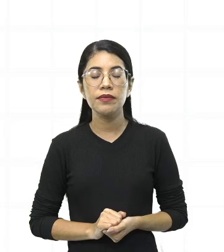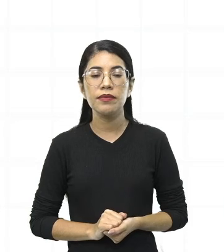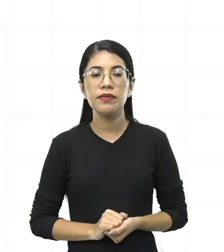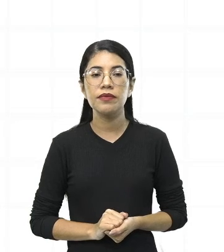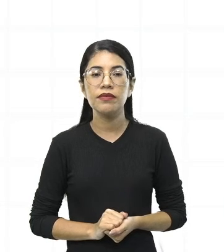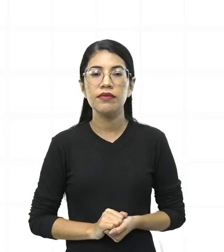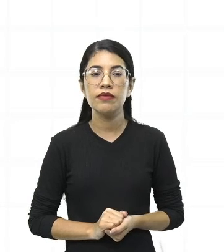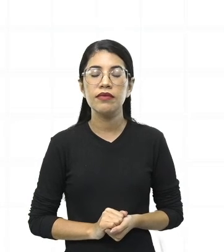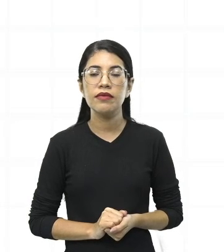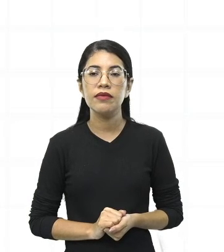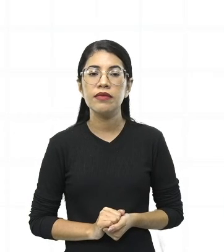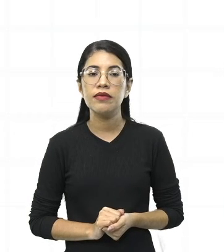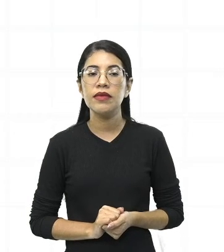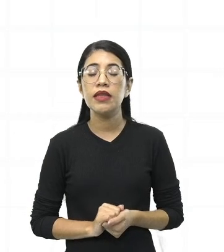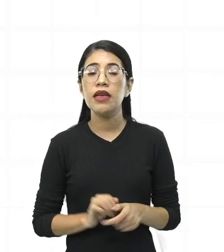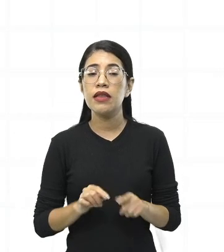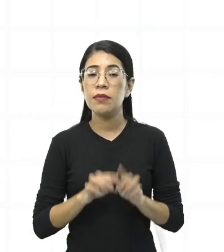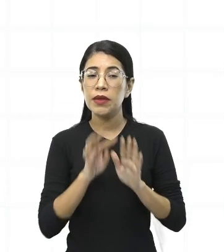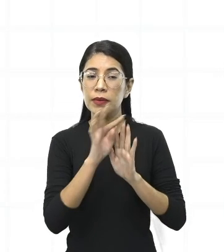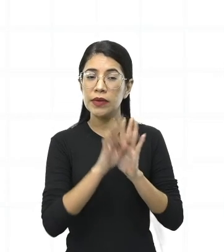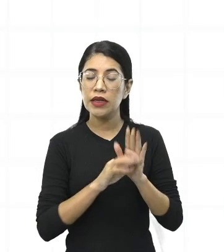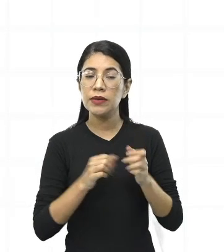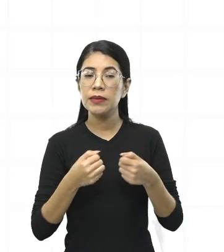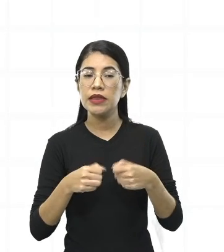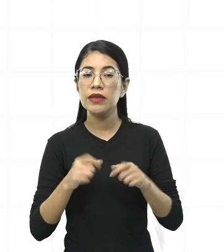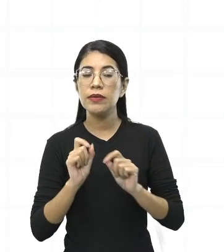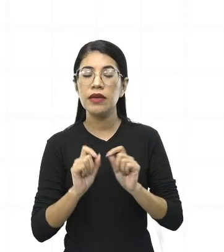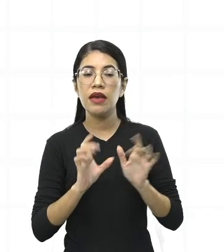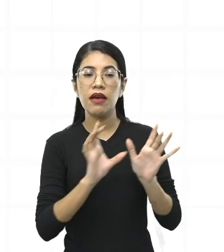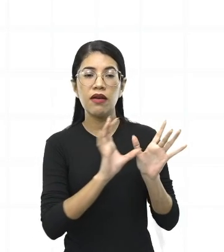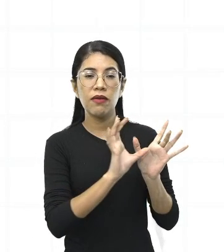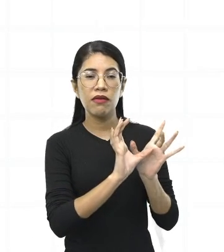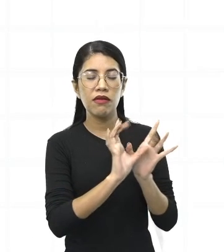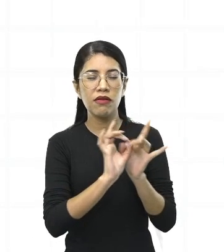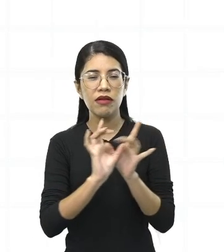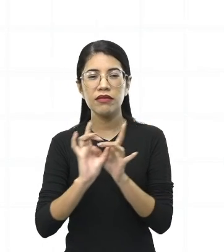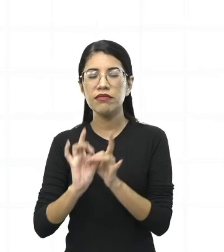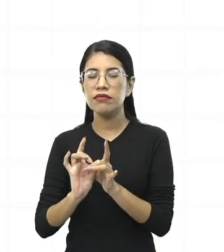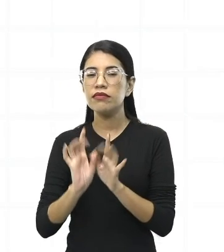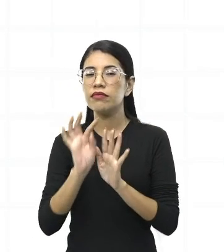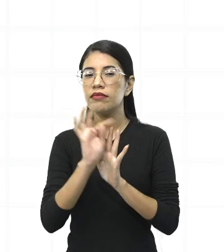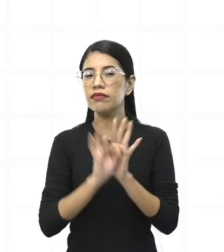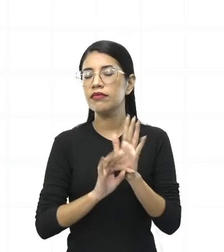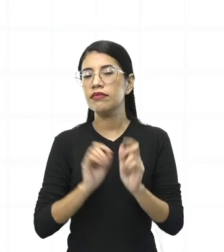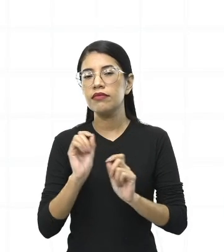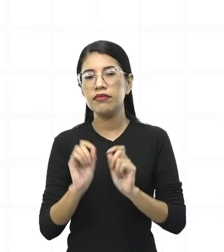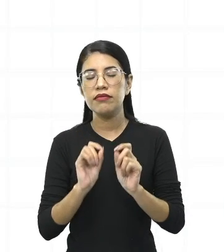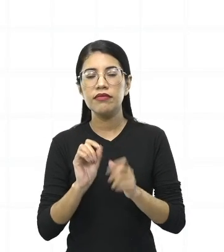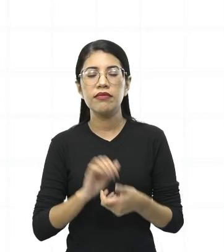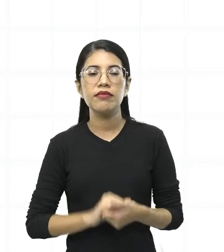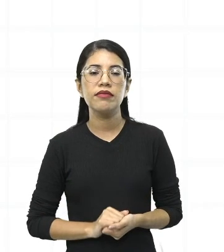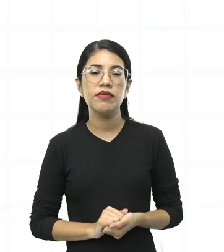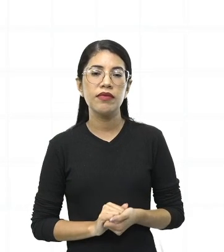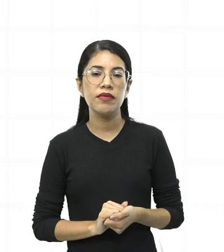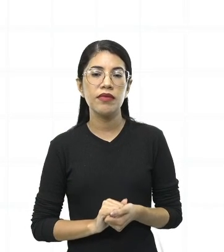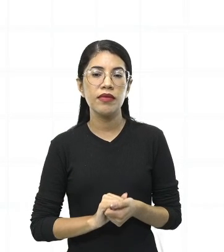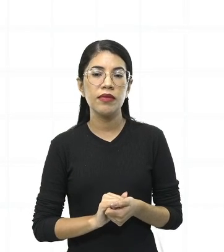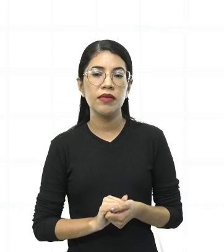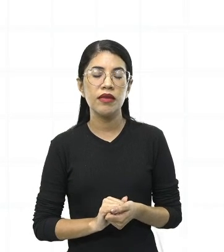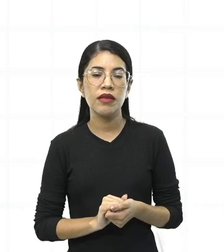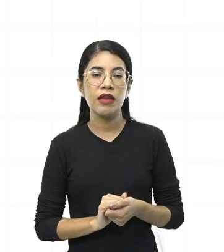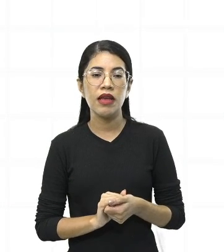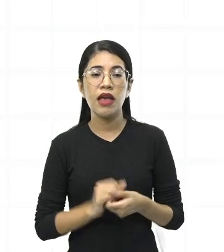E aí, dentro do que nós estamos falando de texto, nós vamos ver a coesão textual, que nada mais é, né? A coesão ela é o resultado